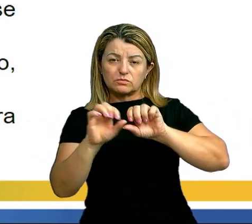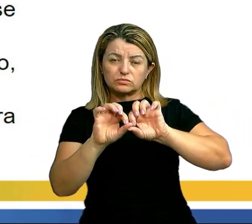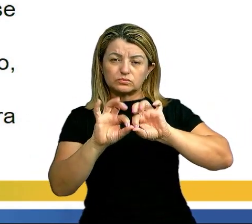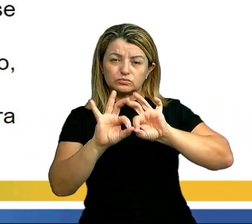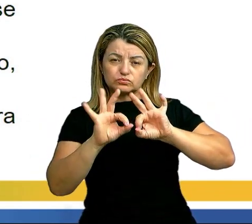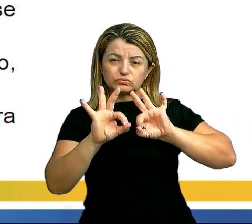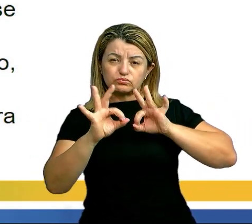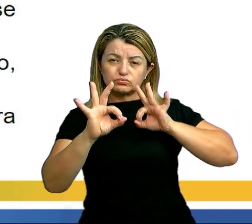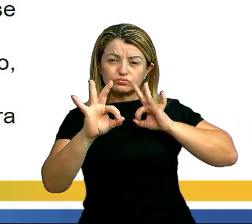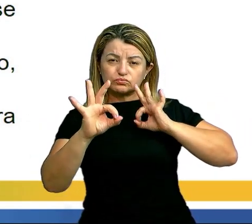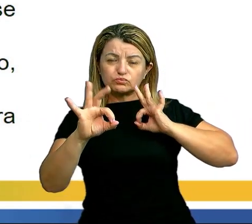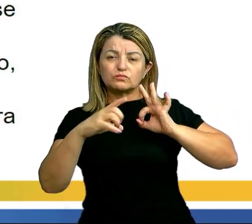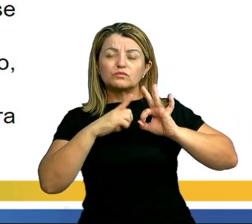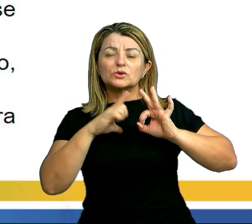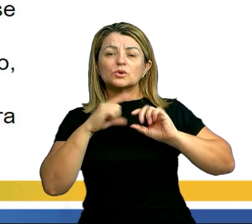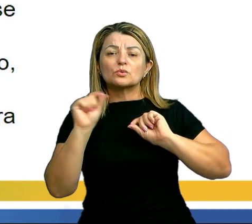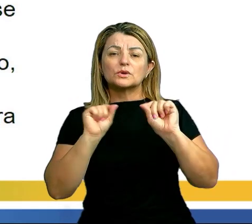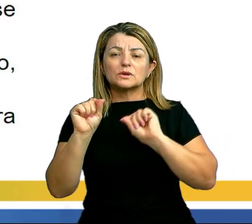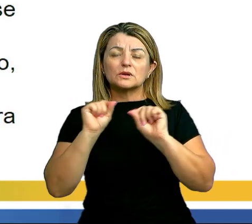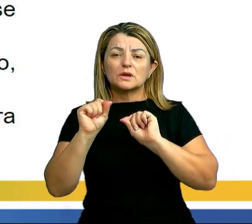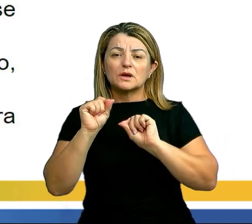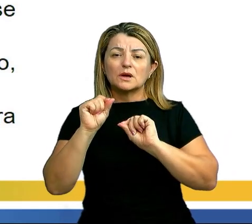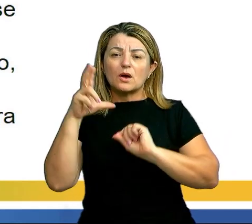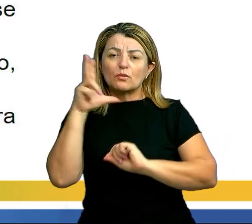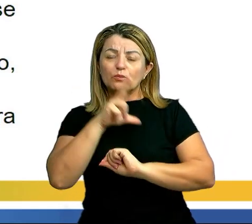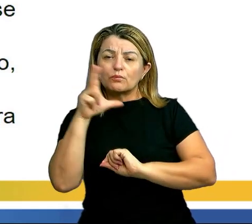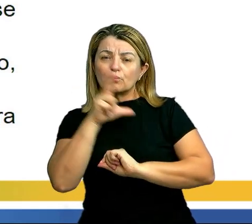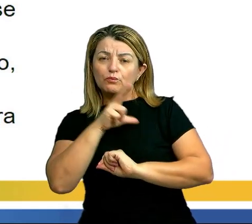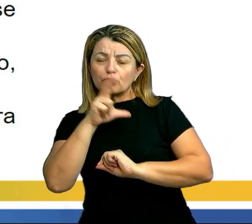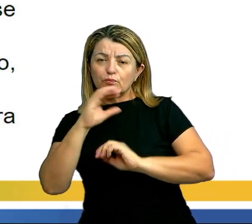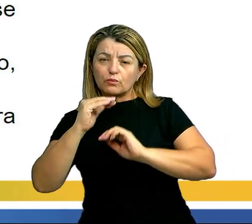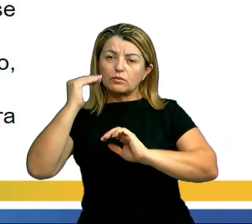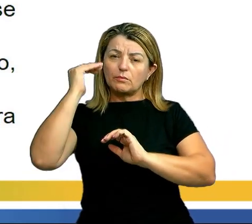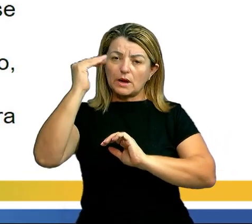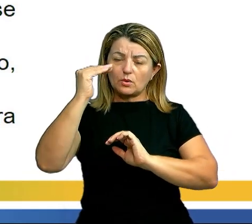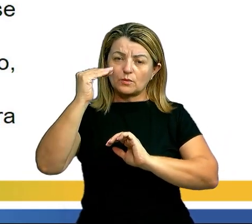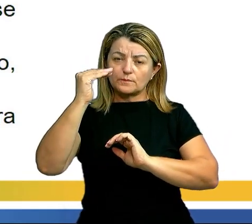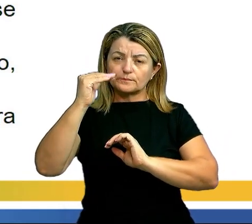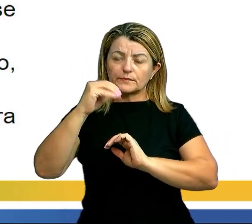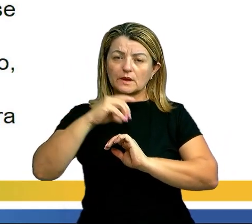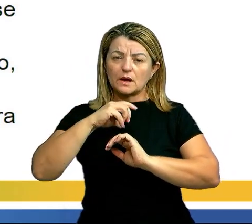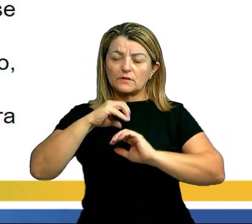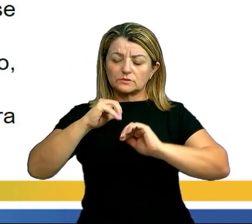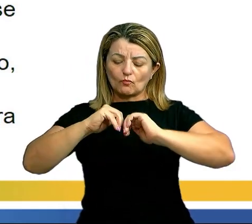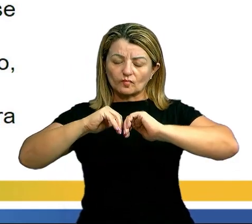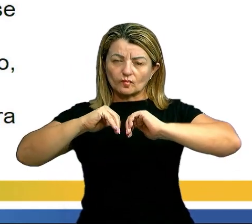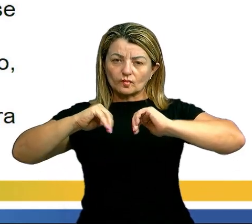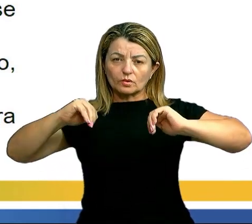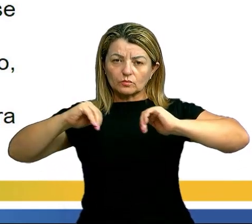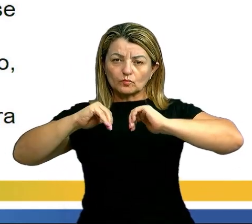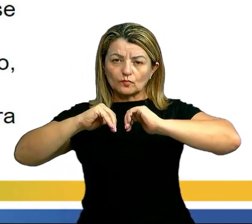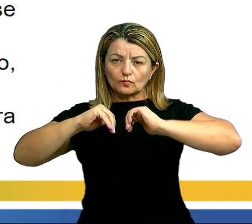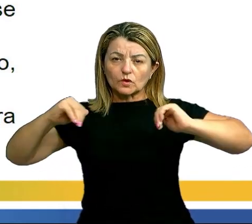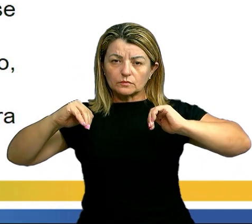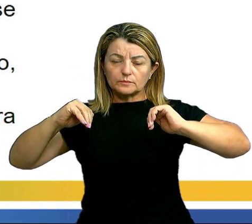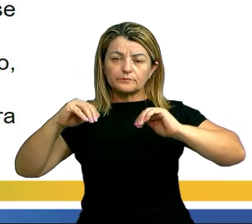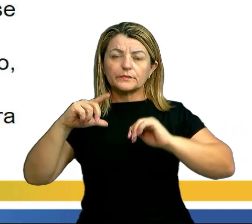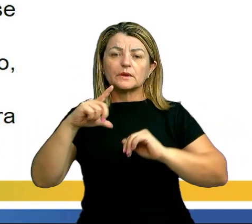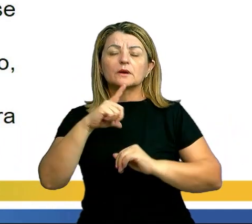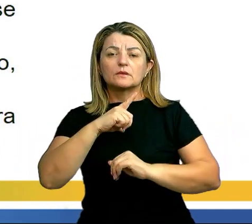aumentar demasiadamente a temperatura. Dessa maneira, ela vai haver uma certa dilatação térmica. Então, quando falamos